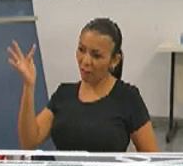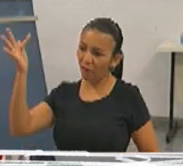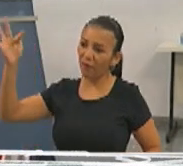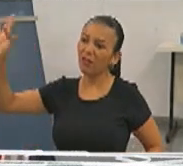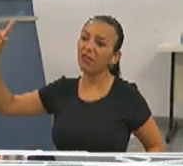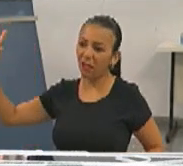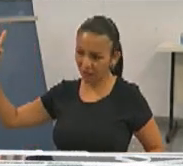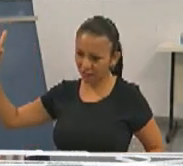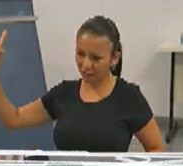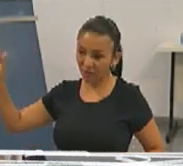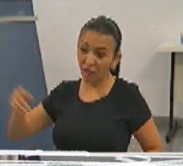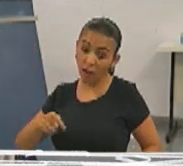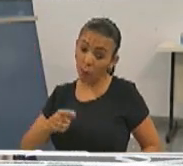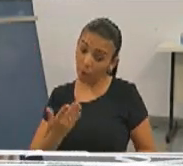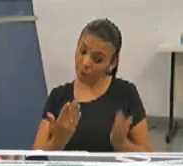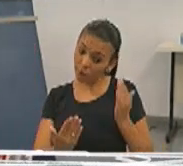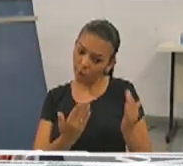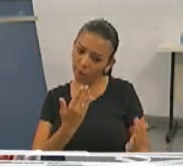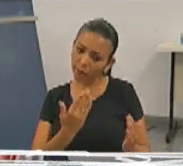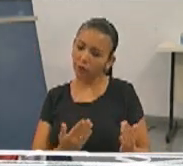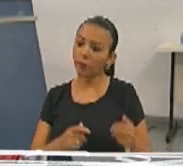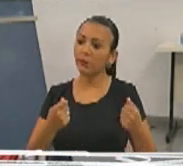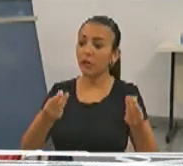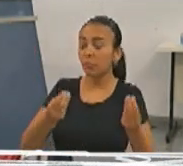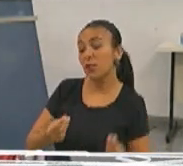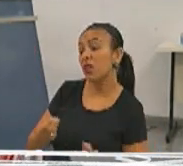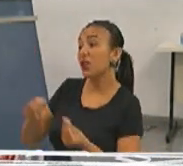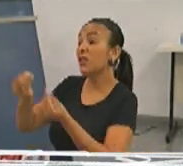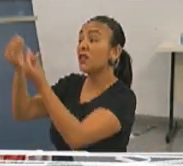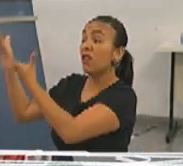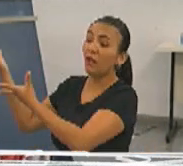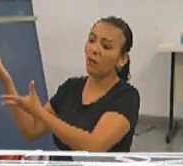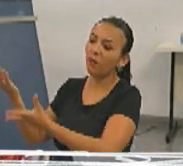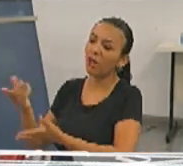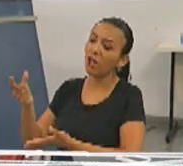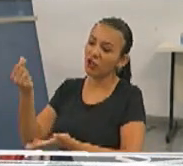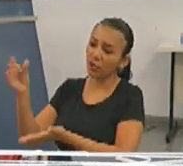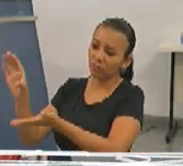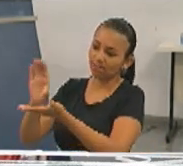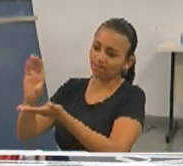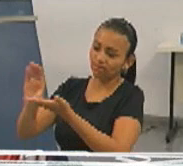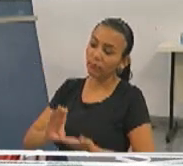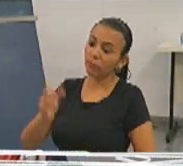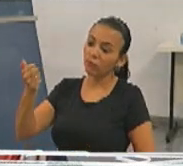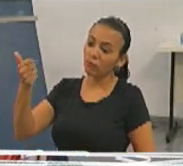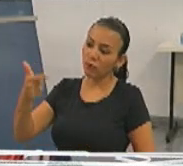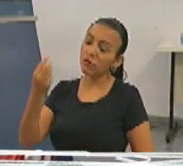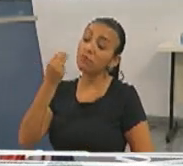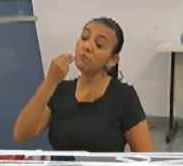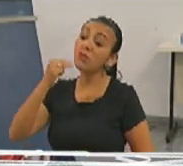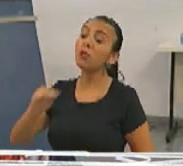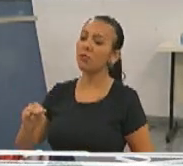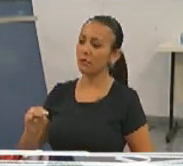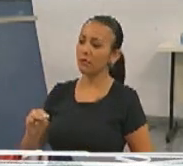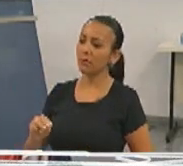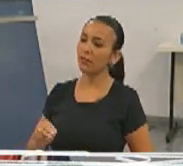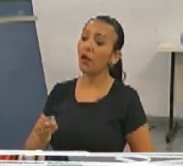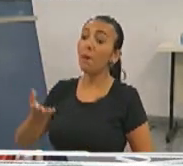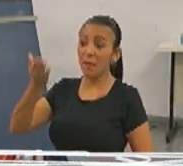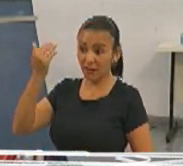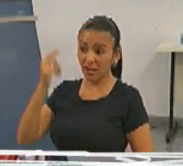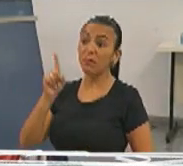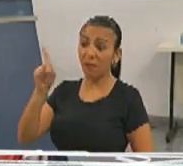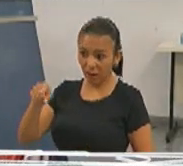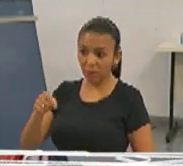devolver uma emenda de 12 milhões e 900 destinados para a construção do Instituto da